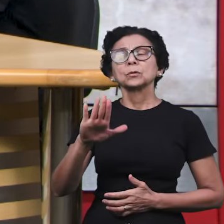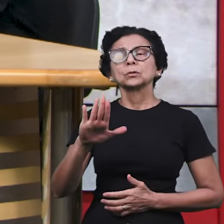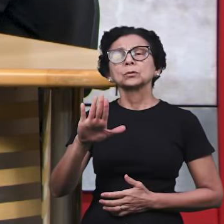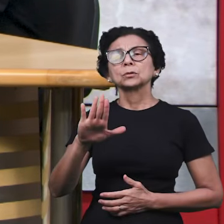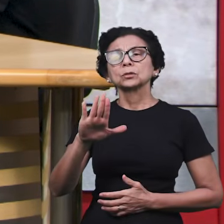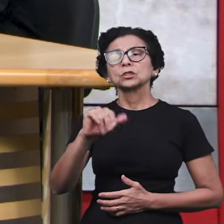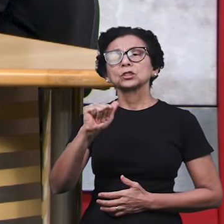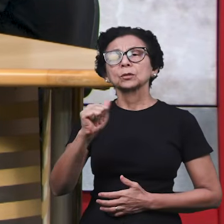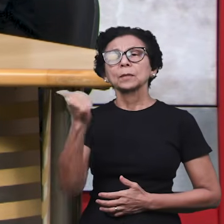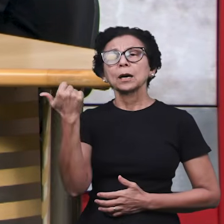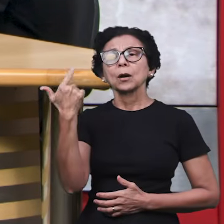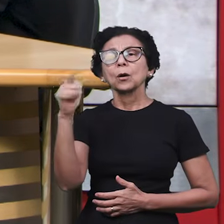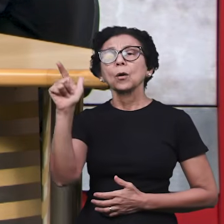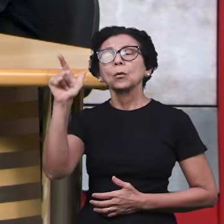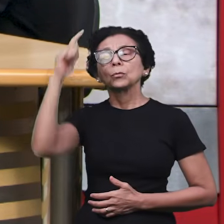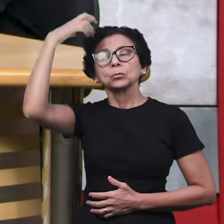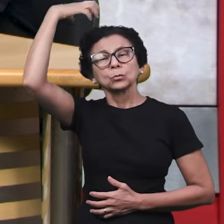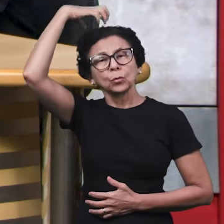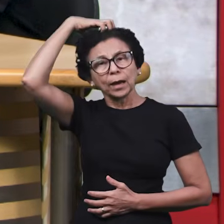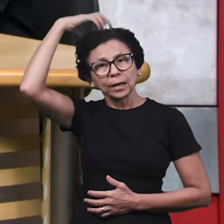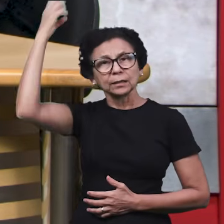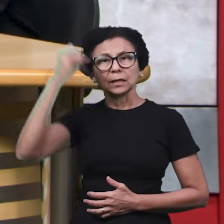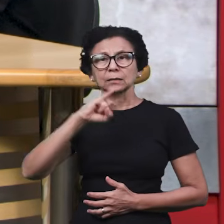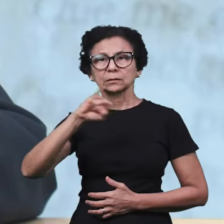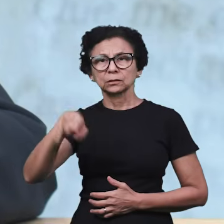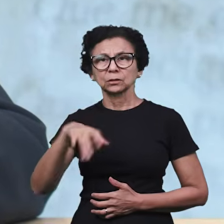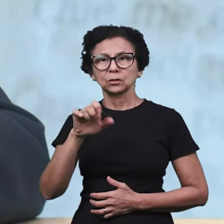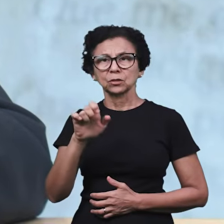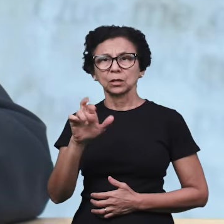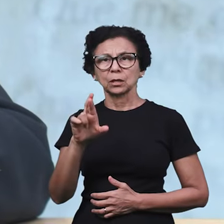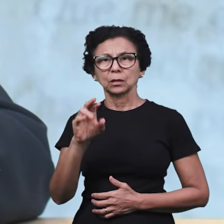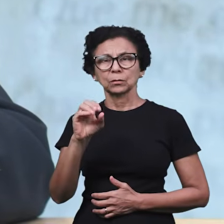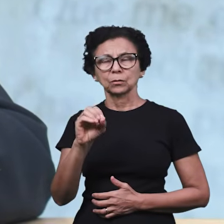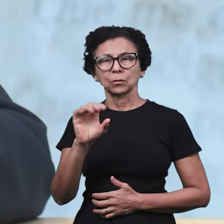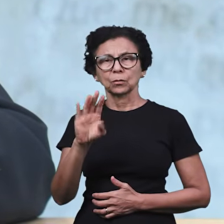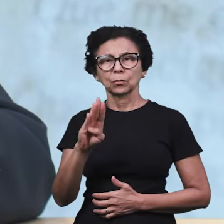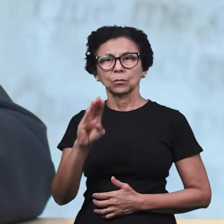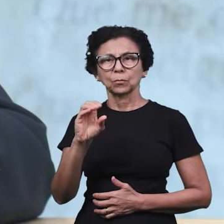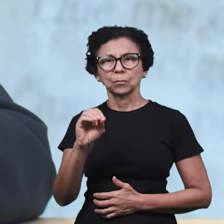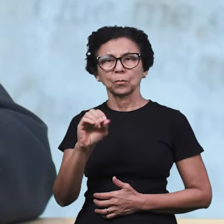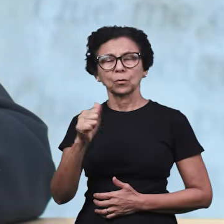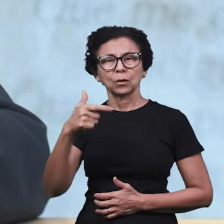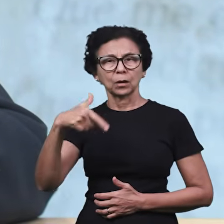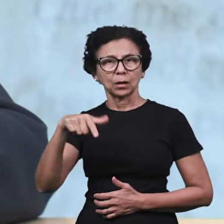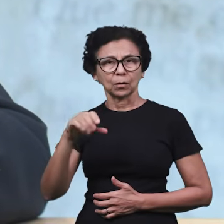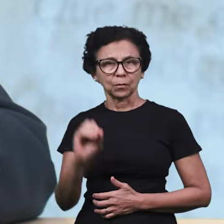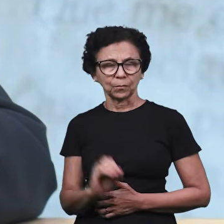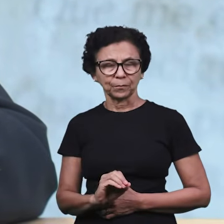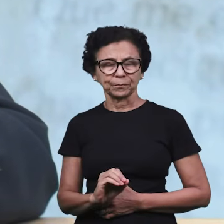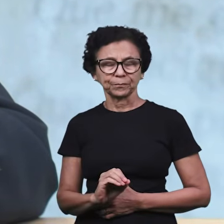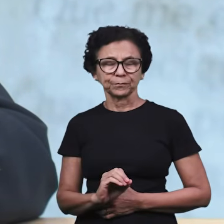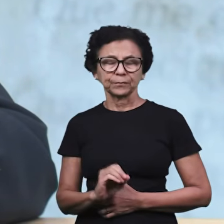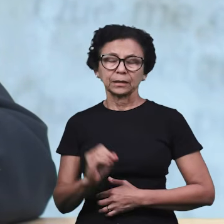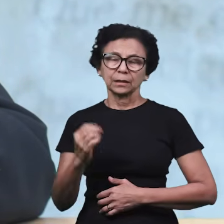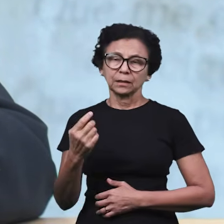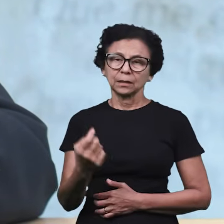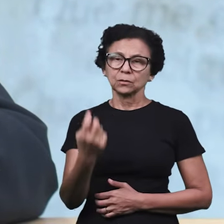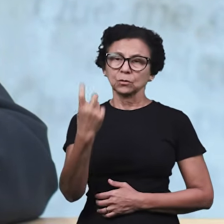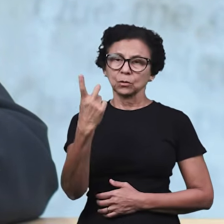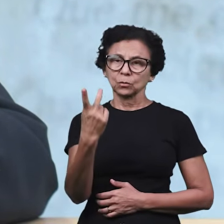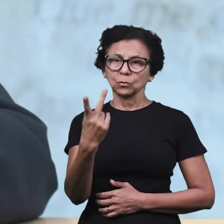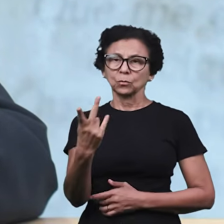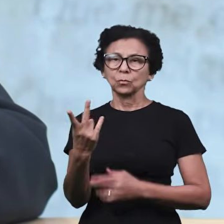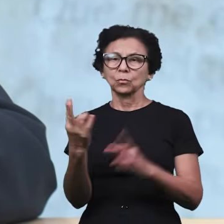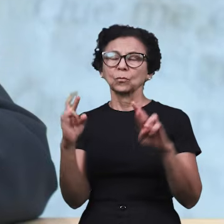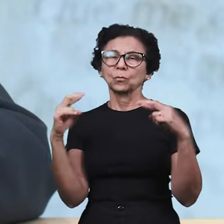ficam apenas 2 tribos. O Roboão, que foi a tribo de Davi, e a tribo de Benjamim, ficaram com o